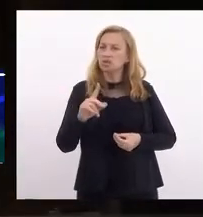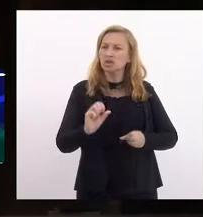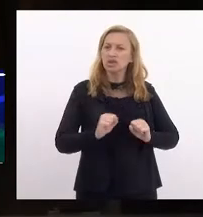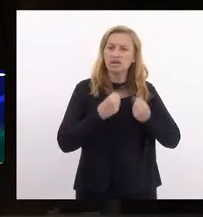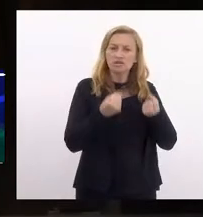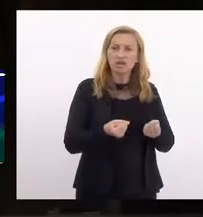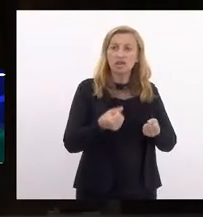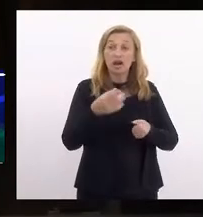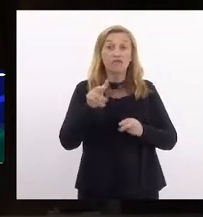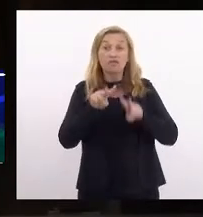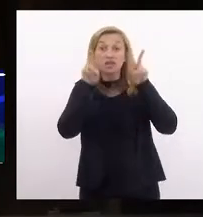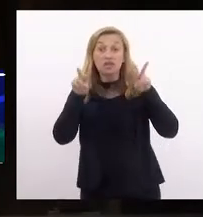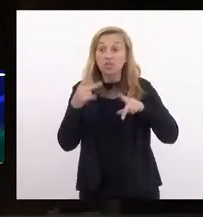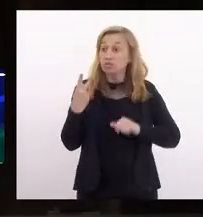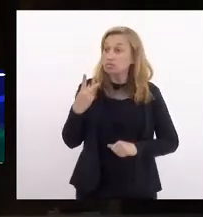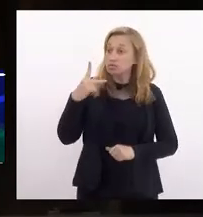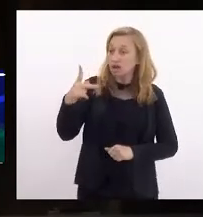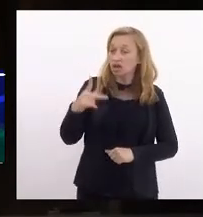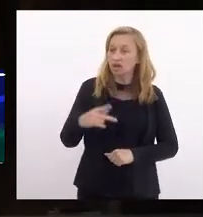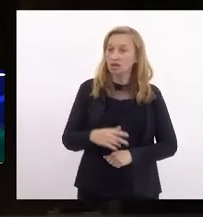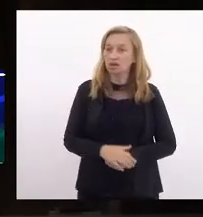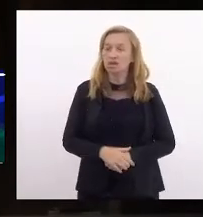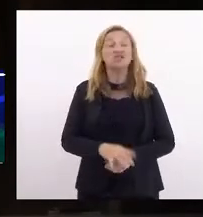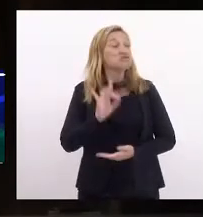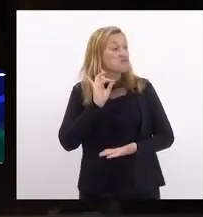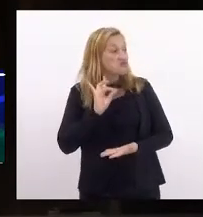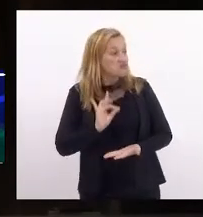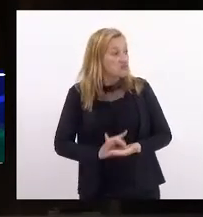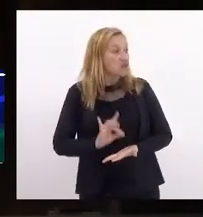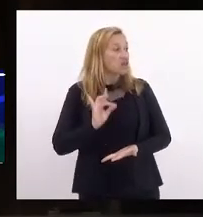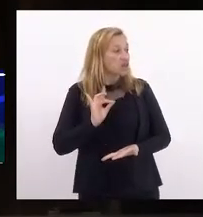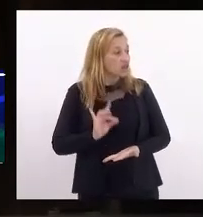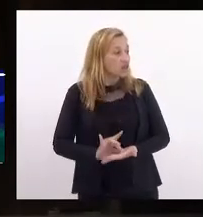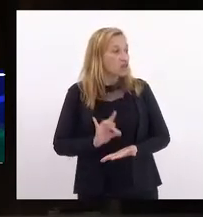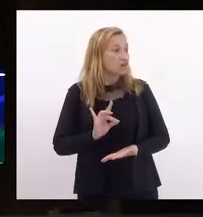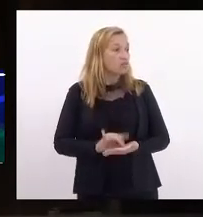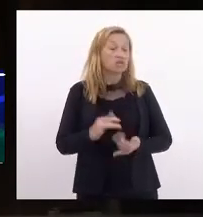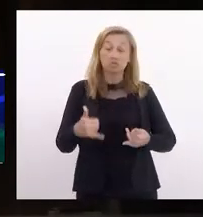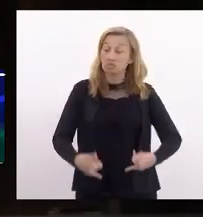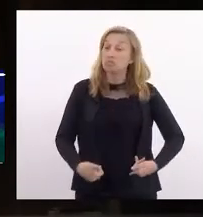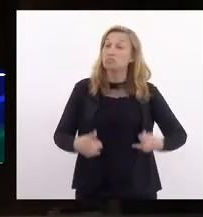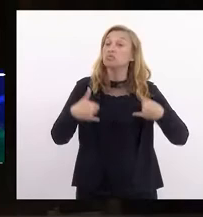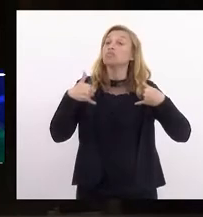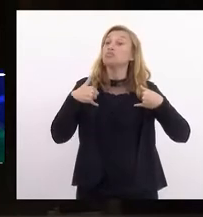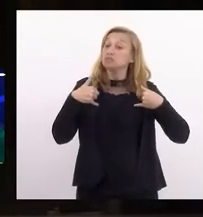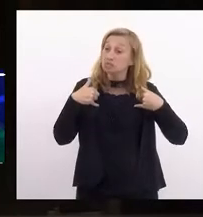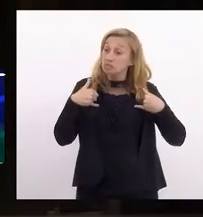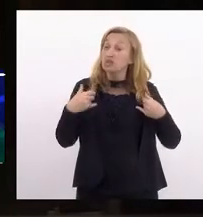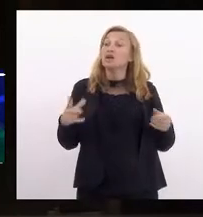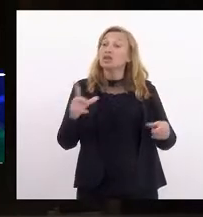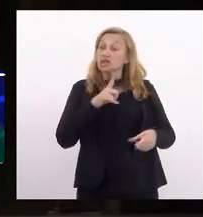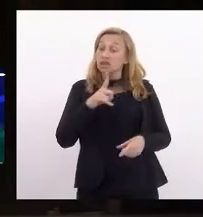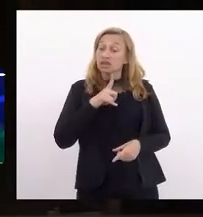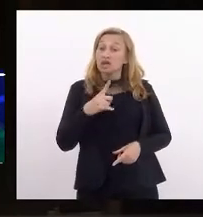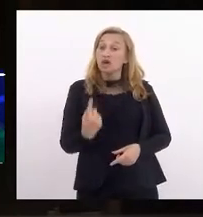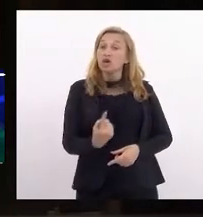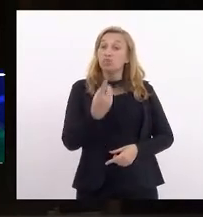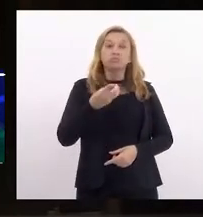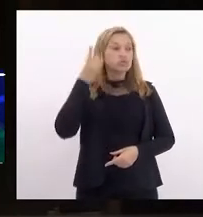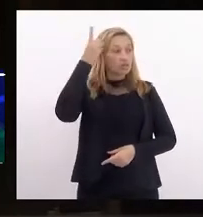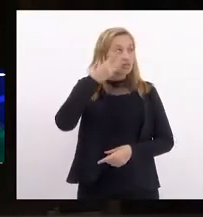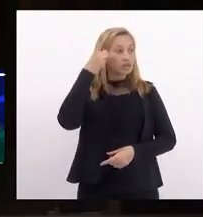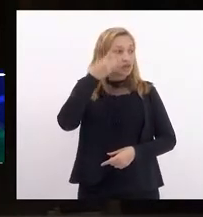ponto de vista dele é realmente nos pais ter orgulho de ter um deputado evangélico